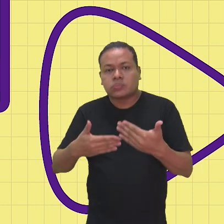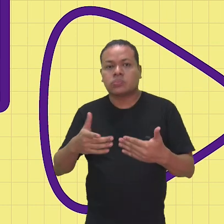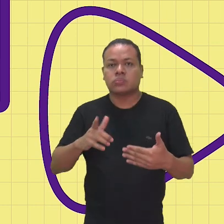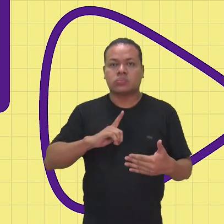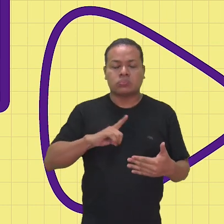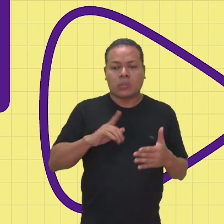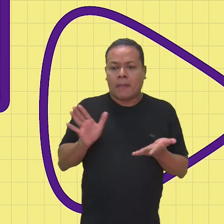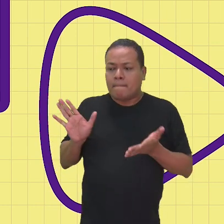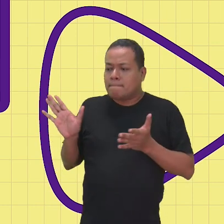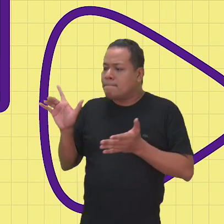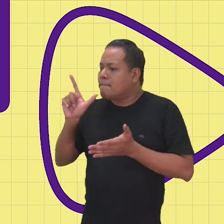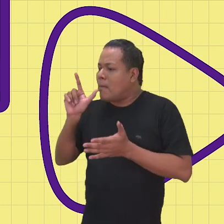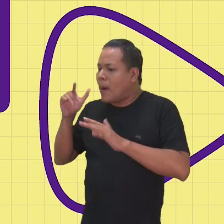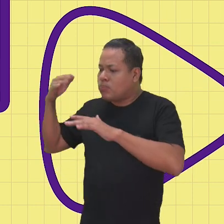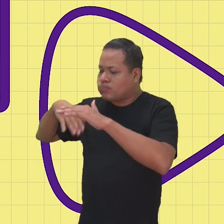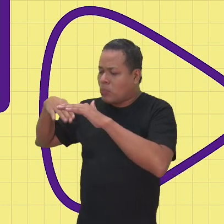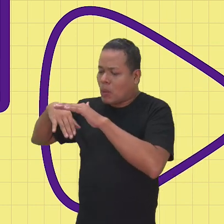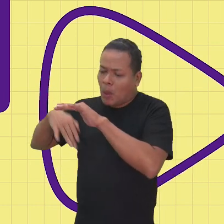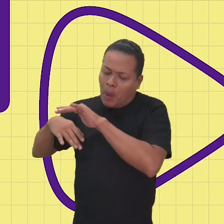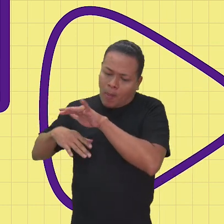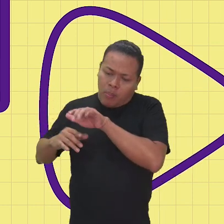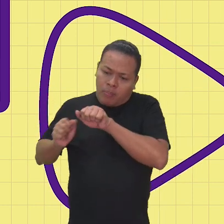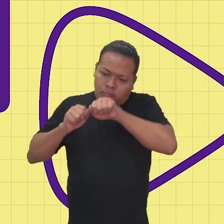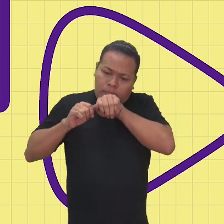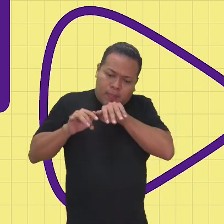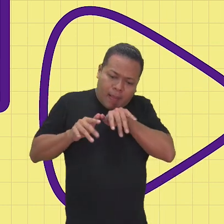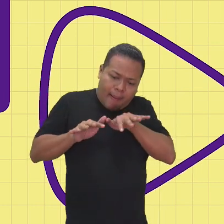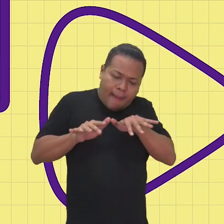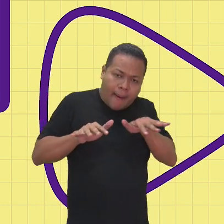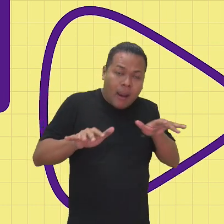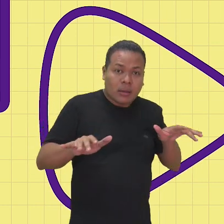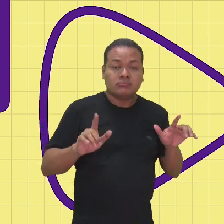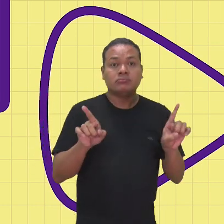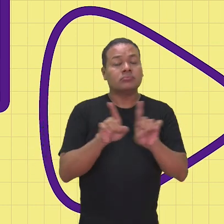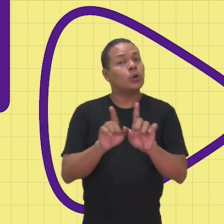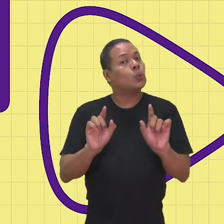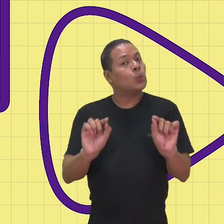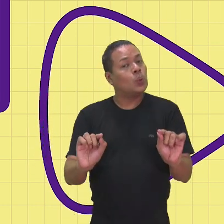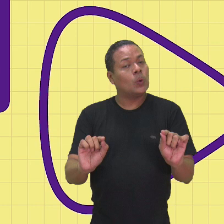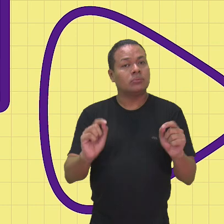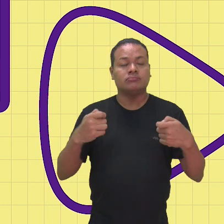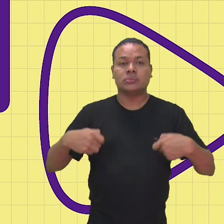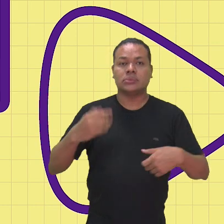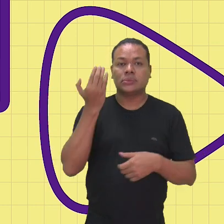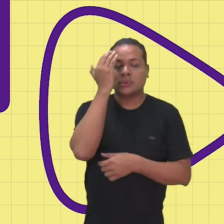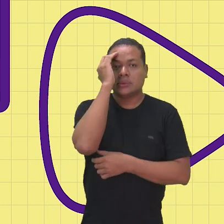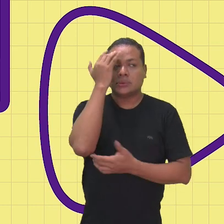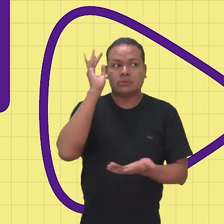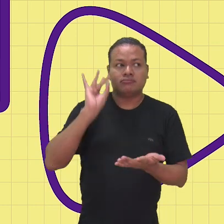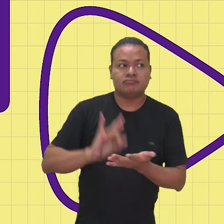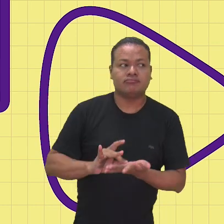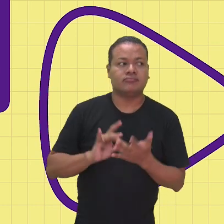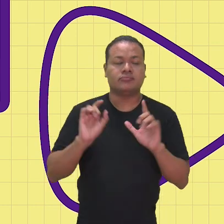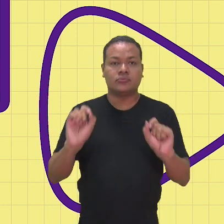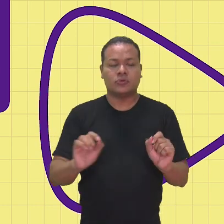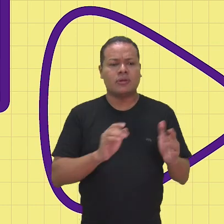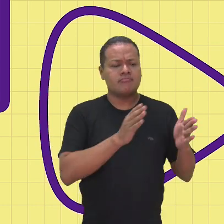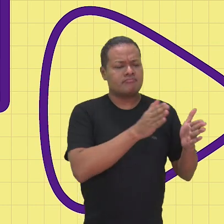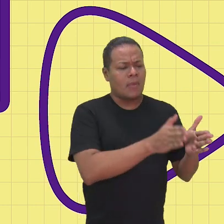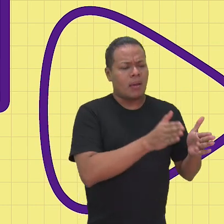a captação até a distribuição da sua casa, e você também precisa entender